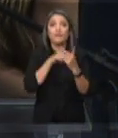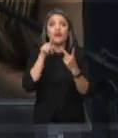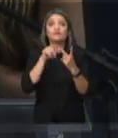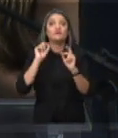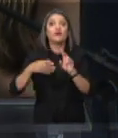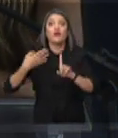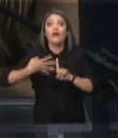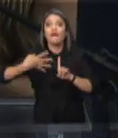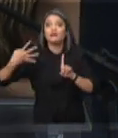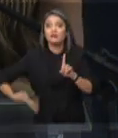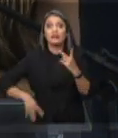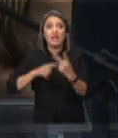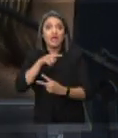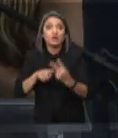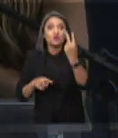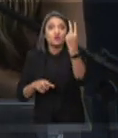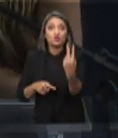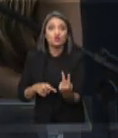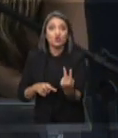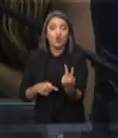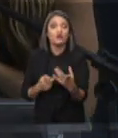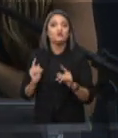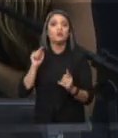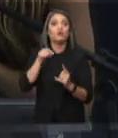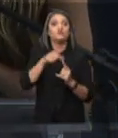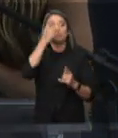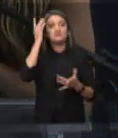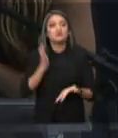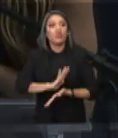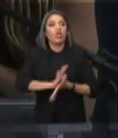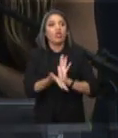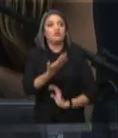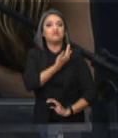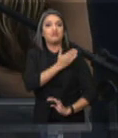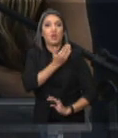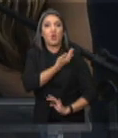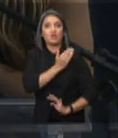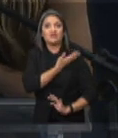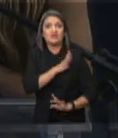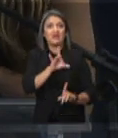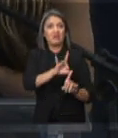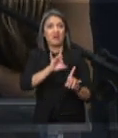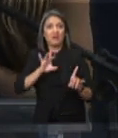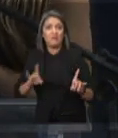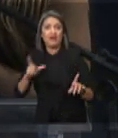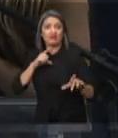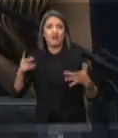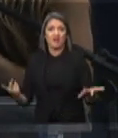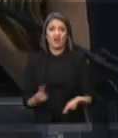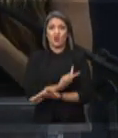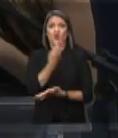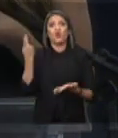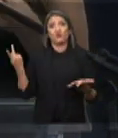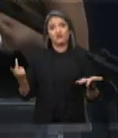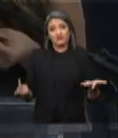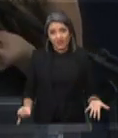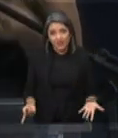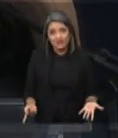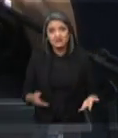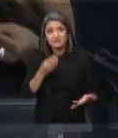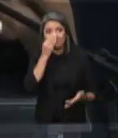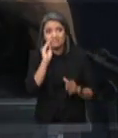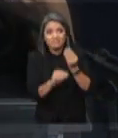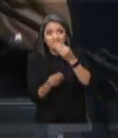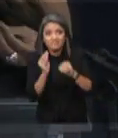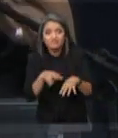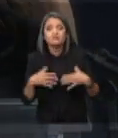hostilizada por fazer parte de um grupo que é vítima do preconceito que é vítima do estigma e que é vítima da marginalização e que isso se